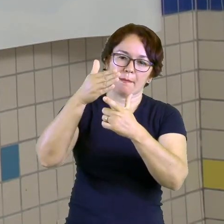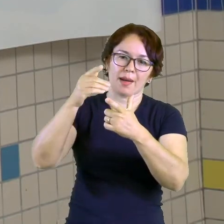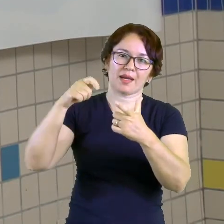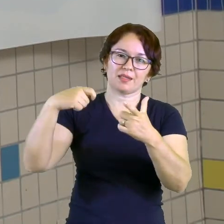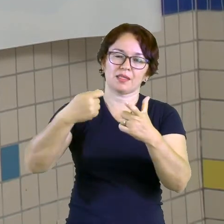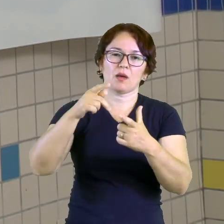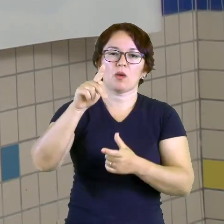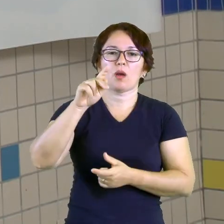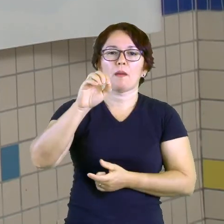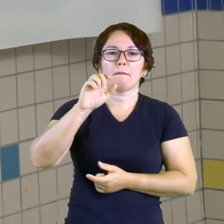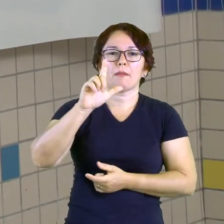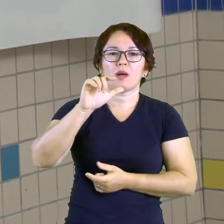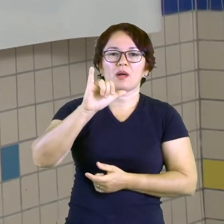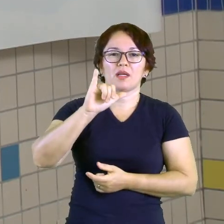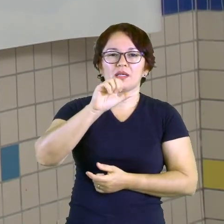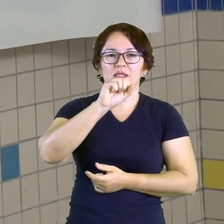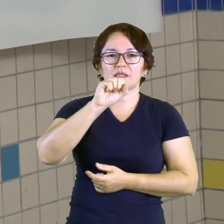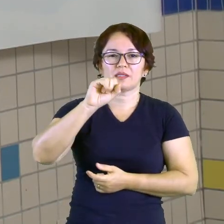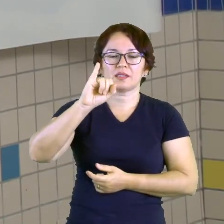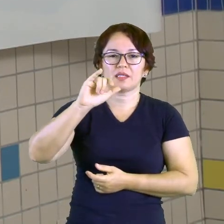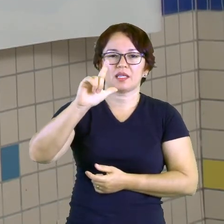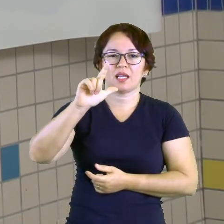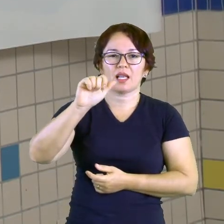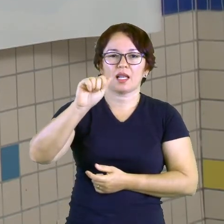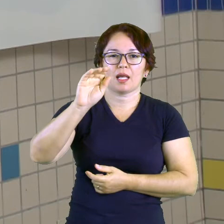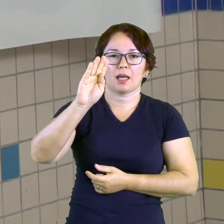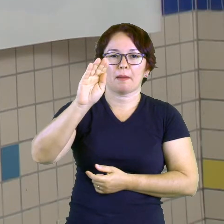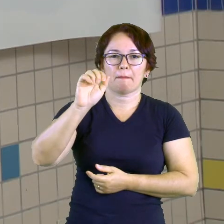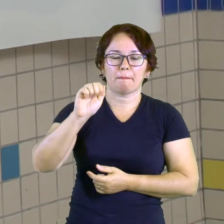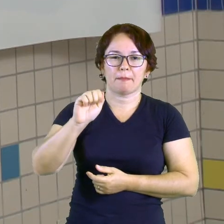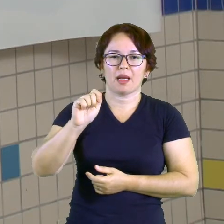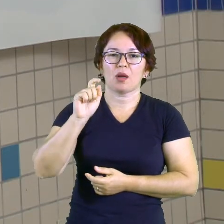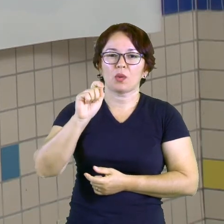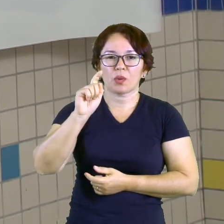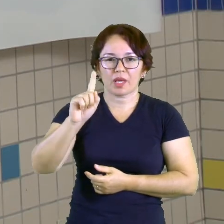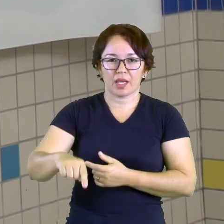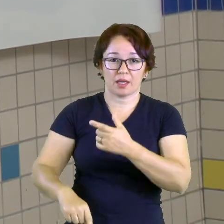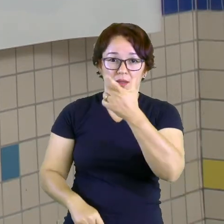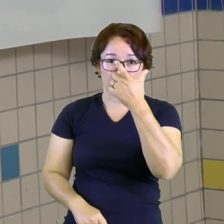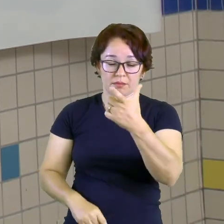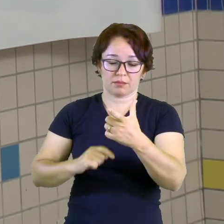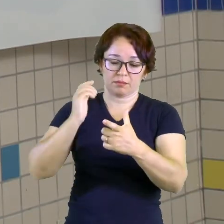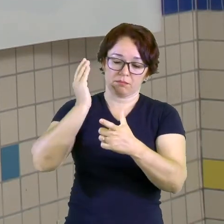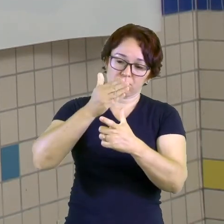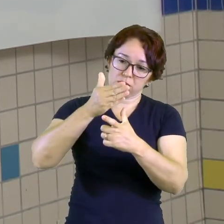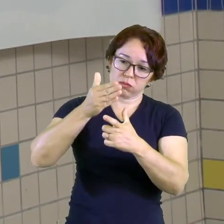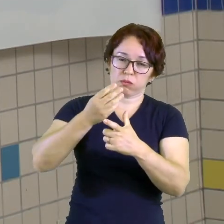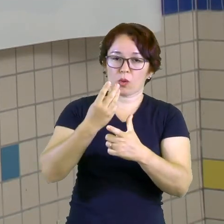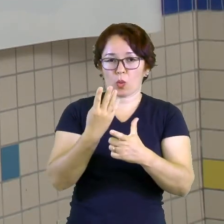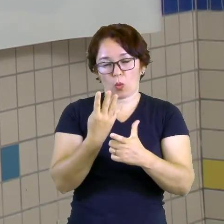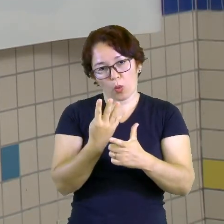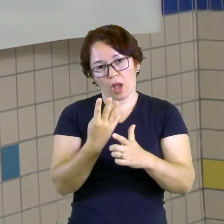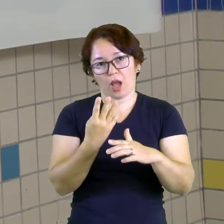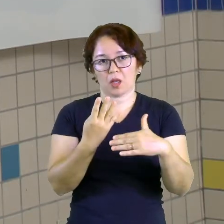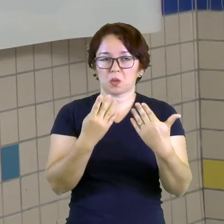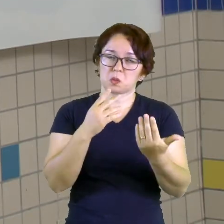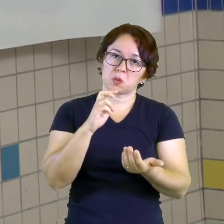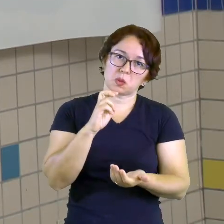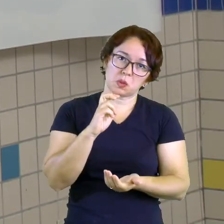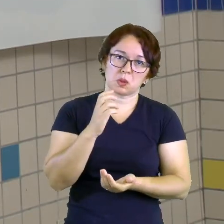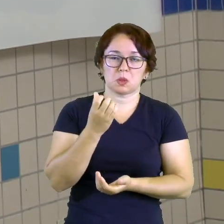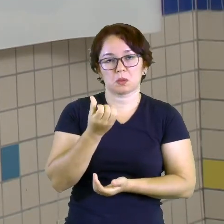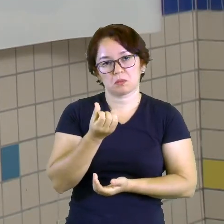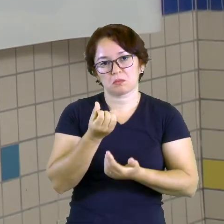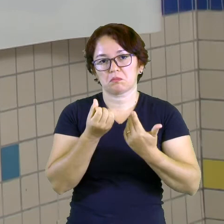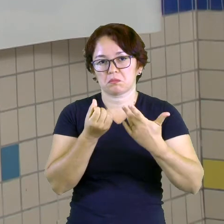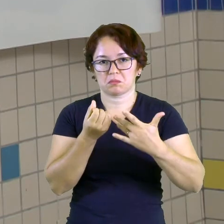por polissílaba? Quando ela tem 4 ou mais sílabas. De 4, 5, 6